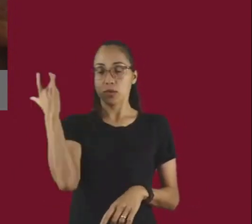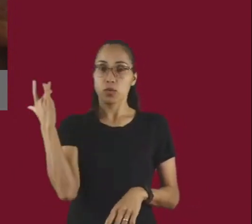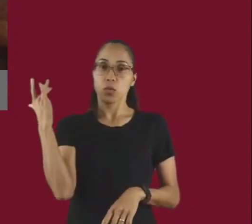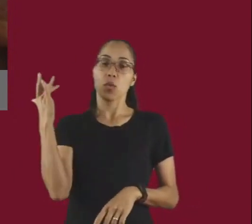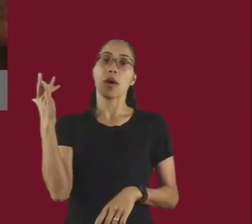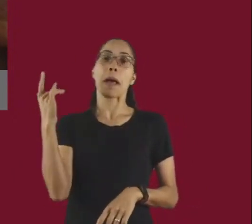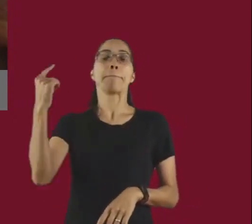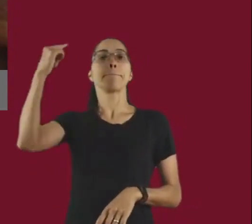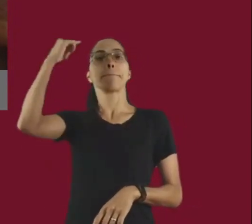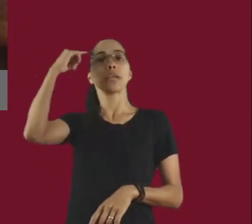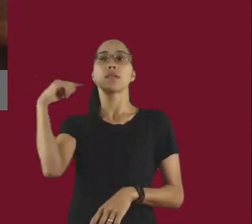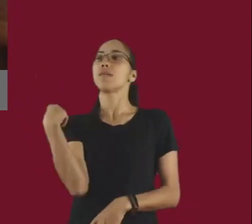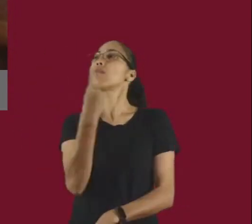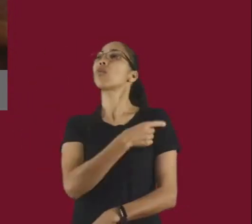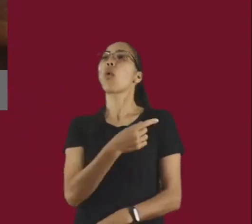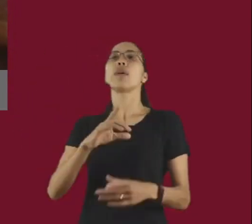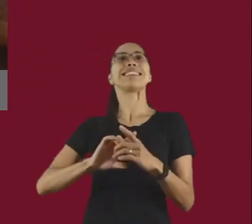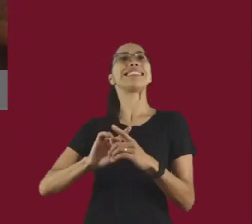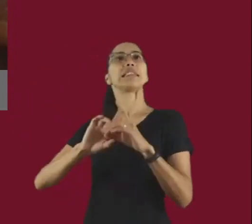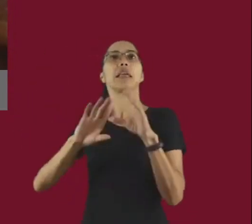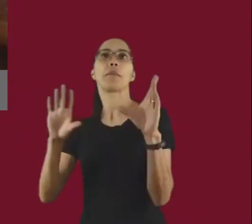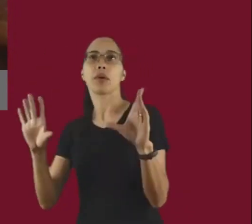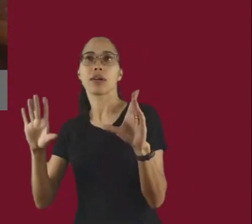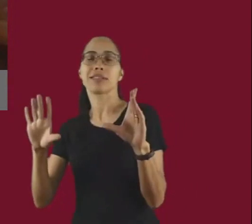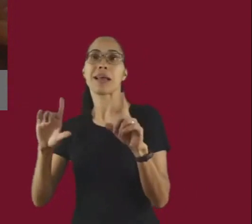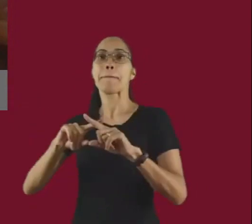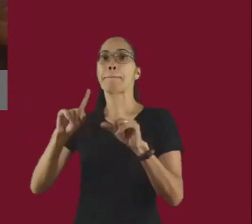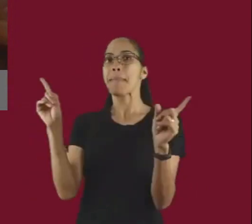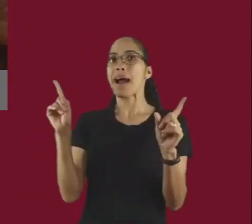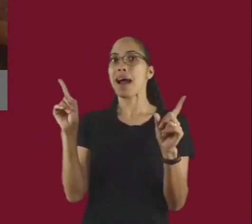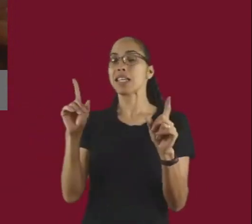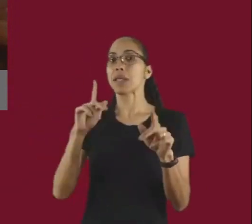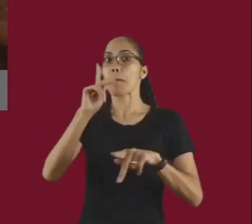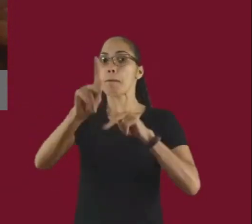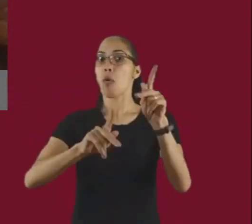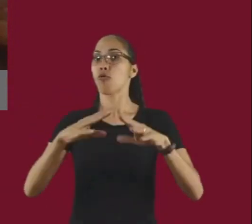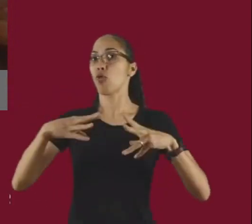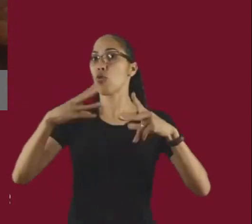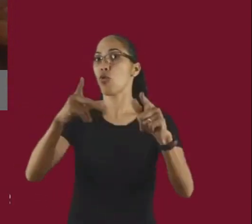a maior parte da população. Né? A gente saiu de uma ditadura,